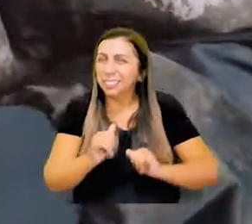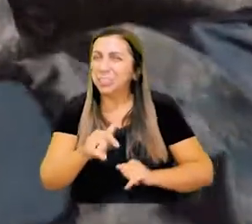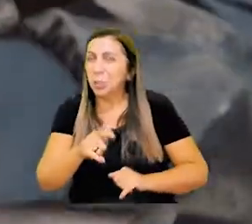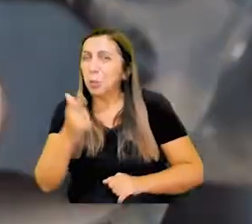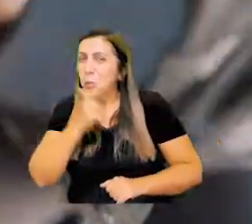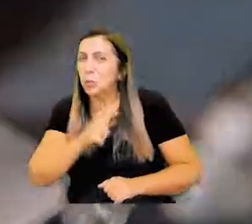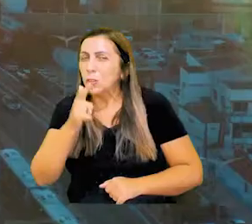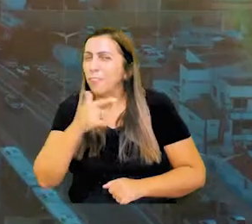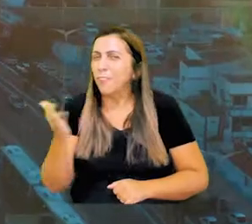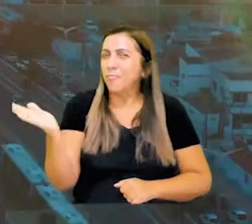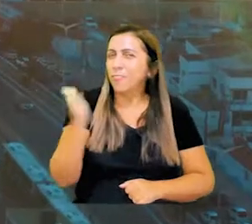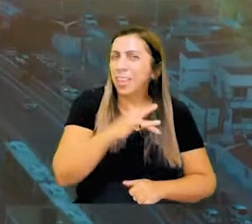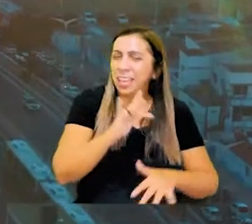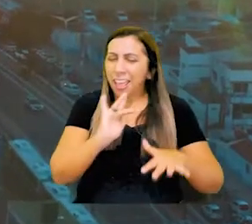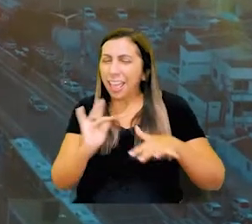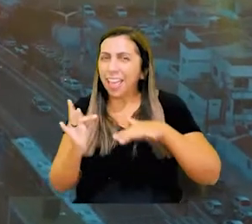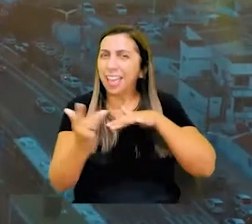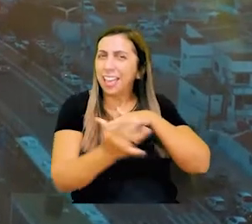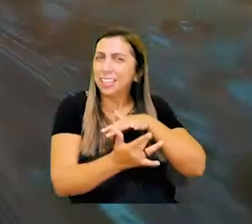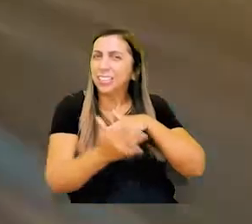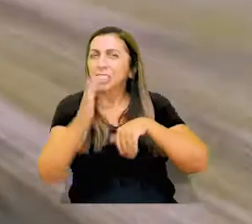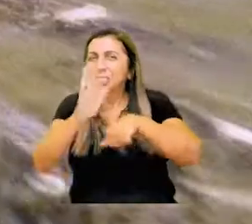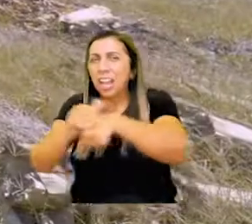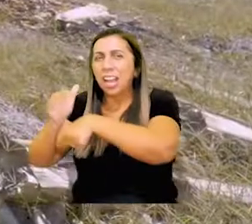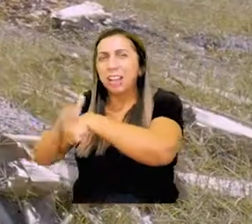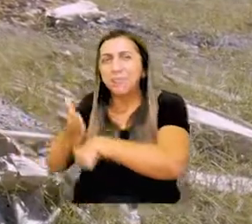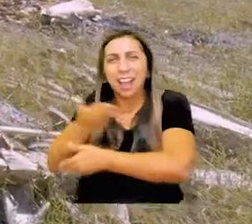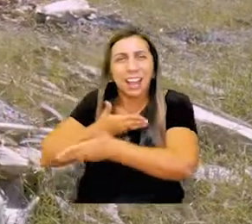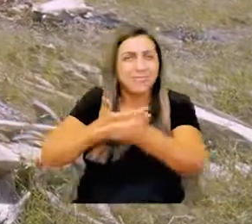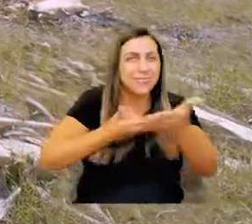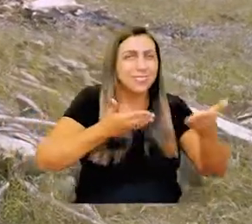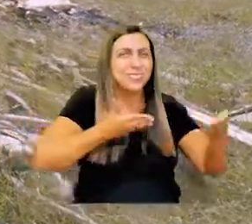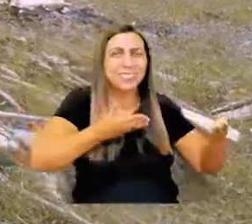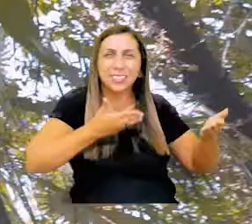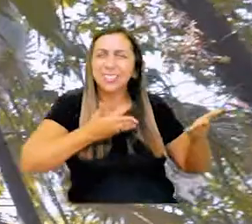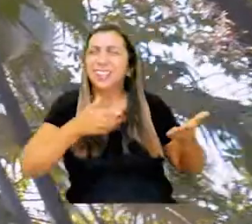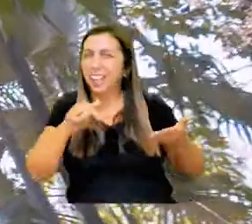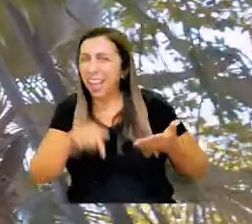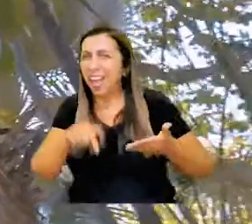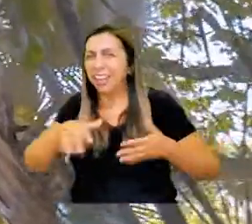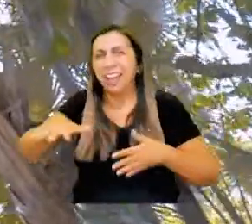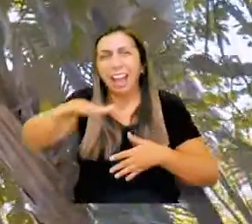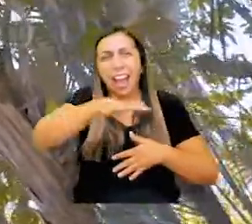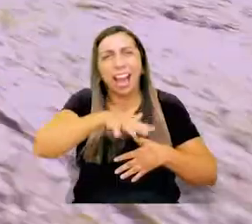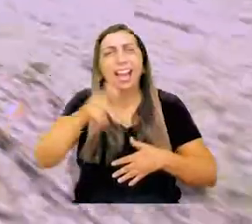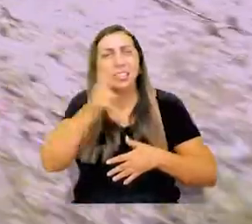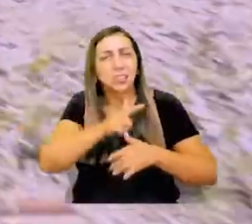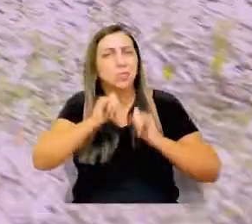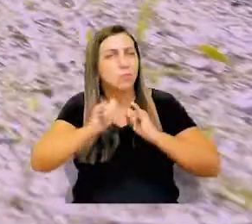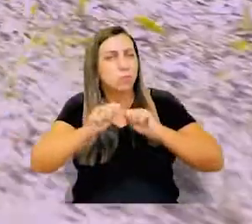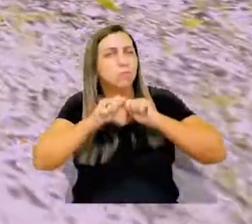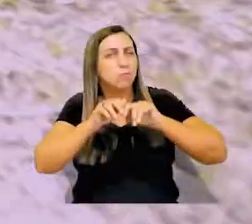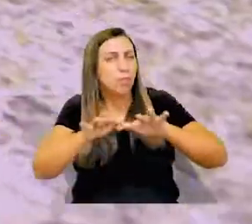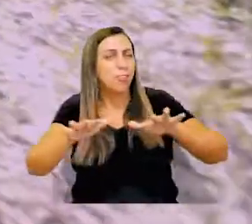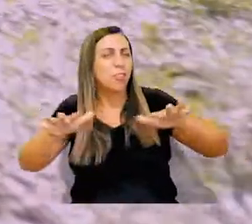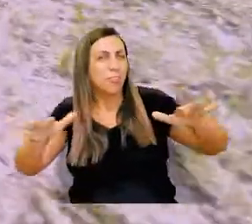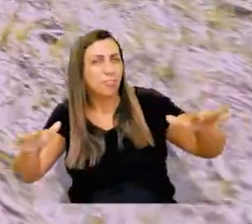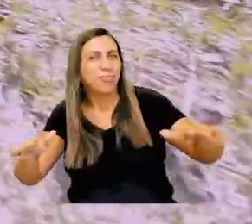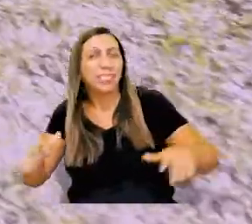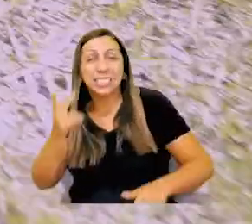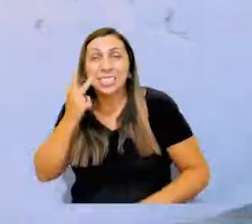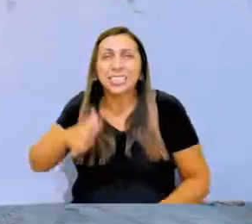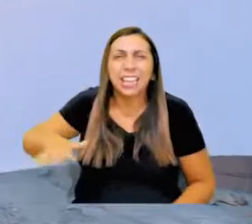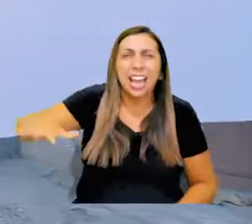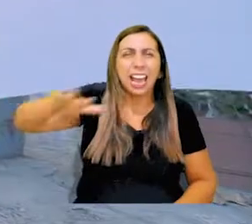chuva boa essa aí. Vem pra rede, chama os pivete. Avisa que Nazaré vai ter chuva de